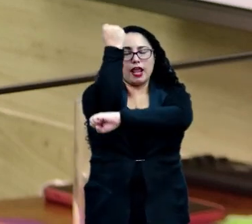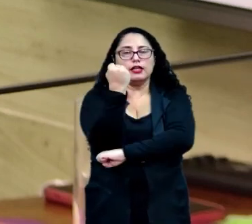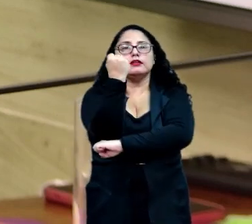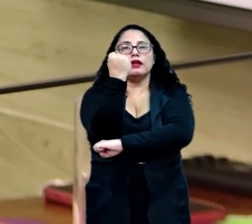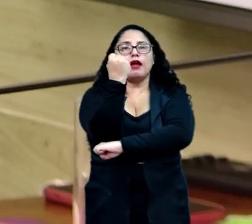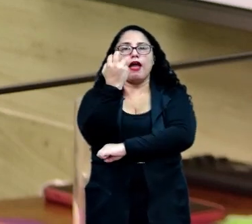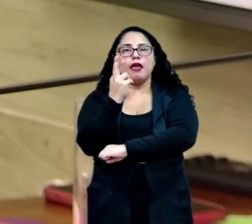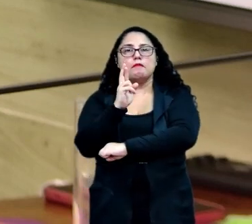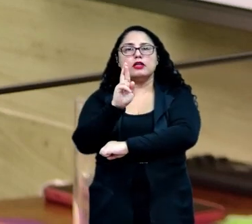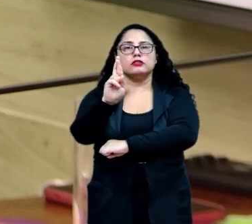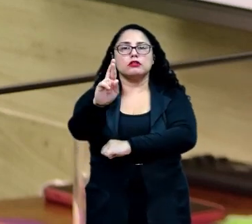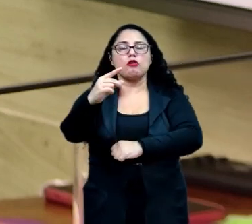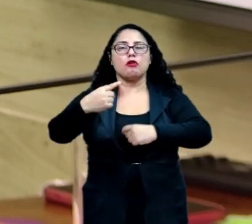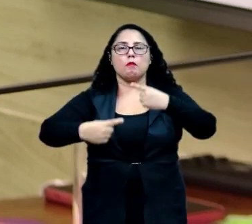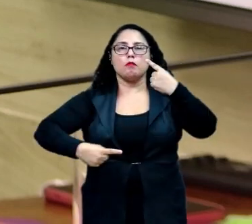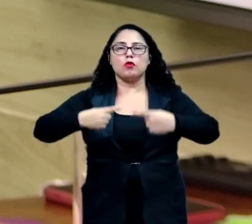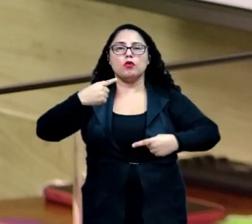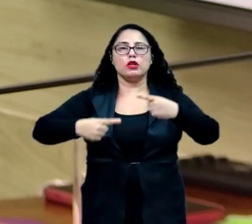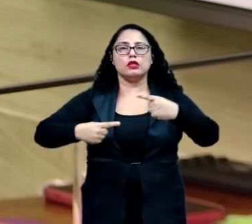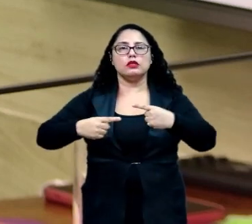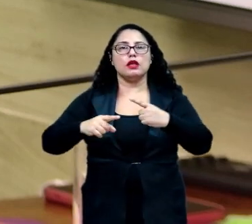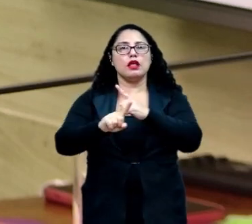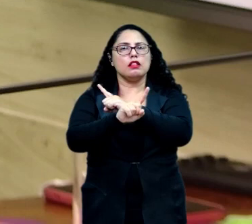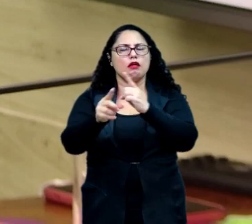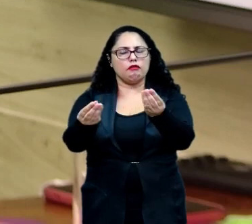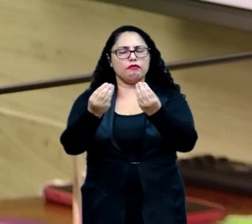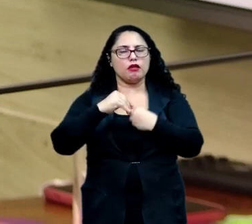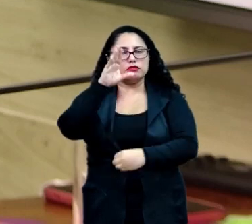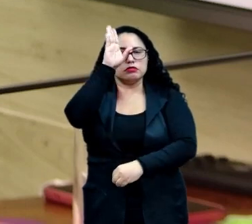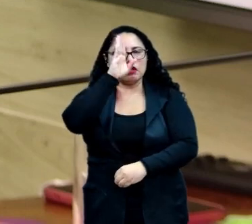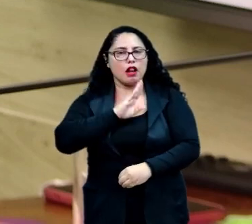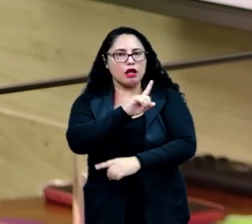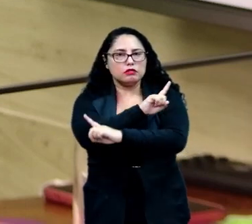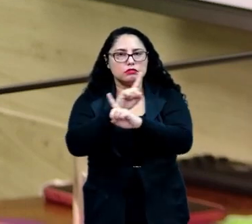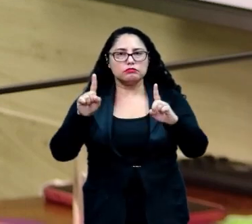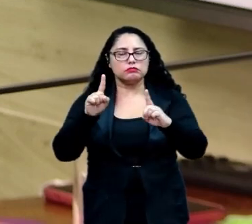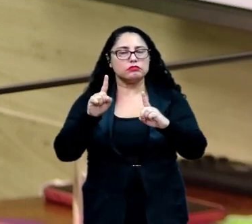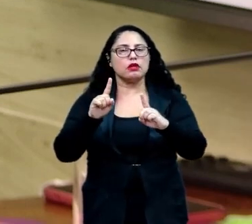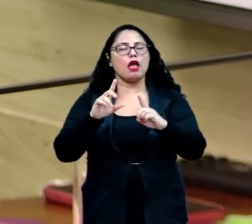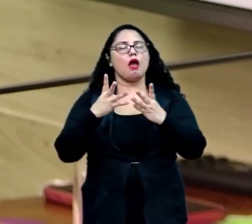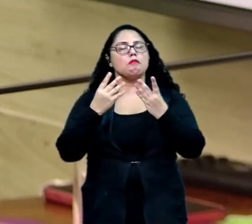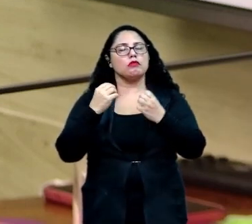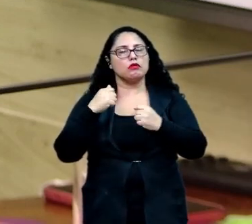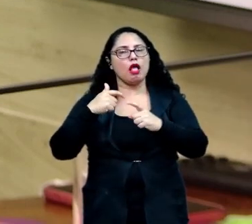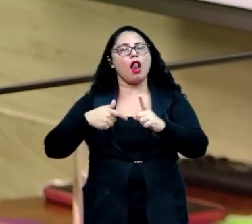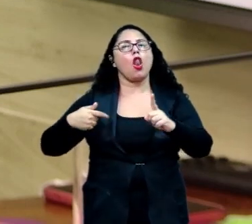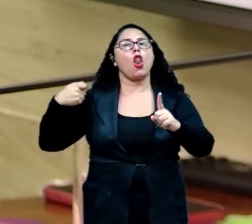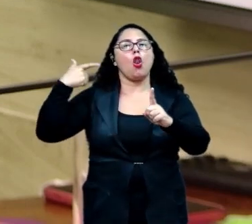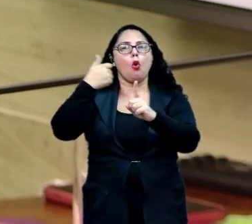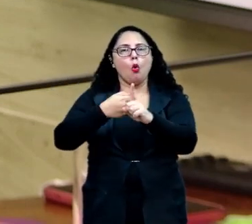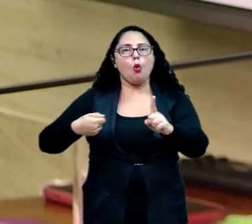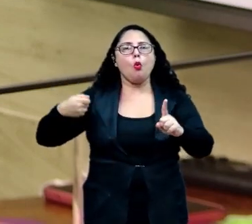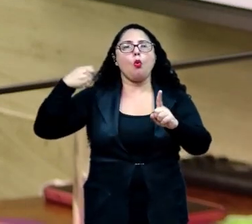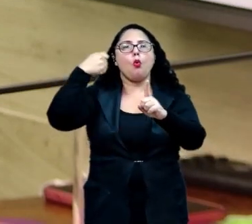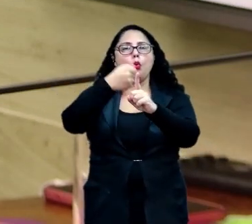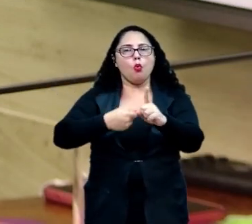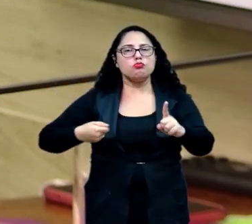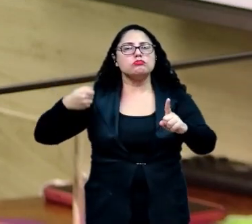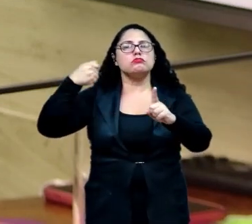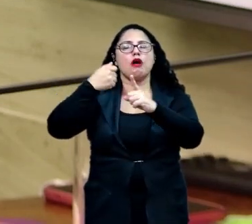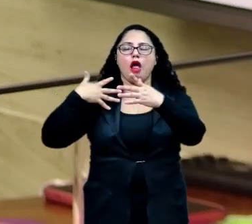política. E não veio de graça. Ela é um processo de muita luta e muita